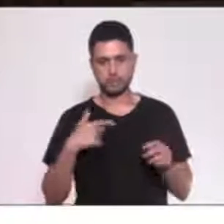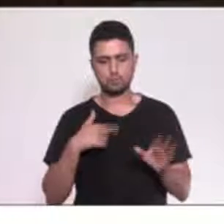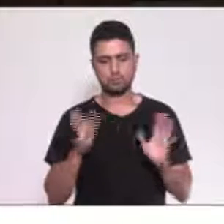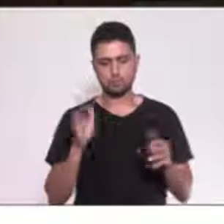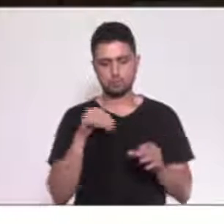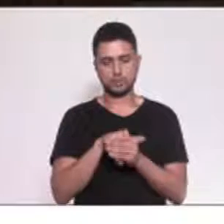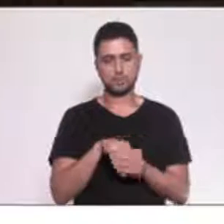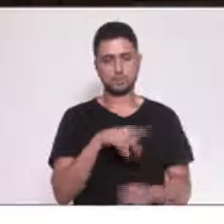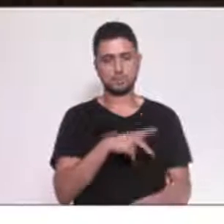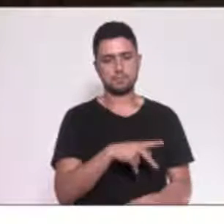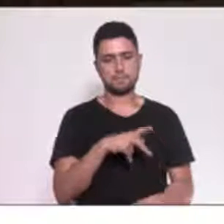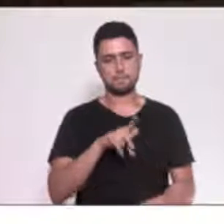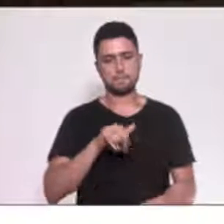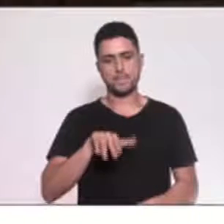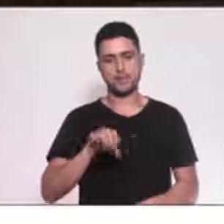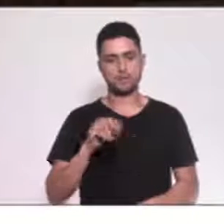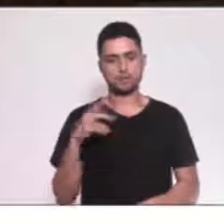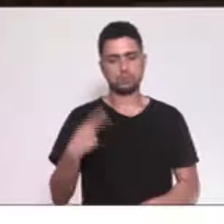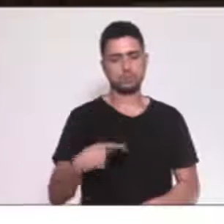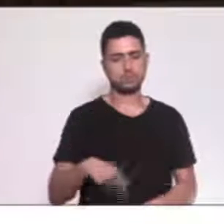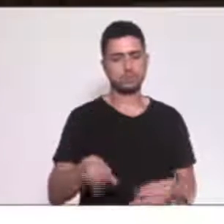casa, o PPA